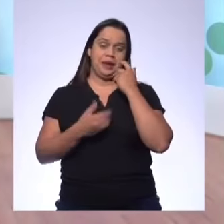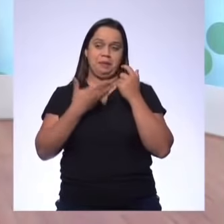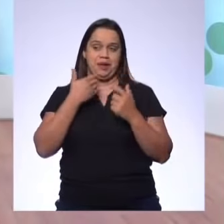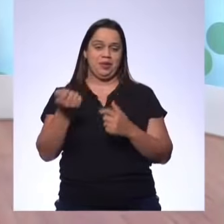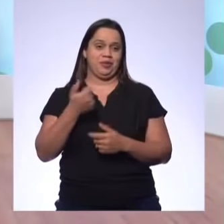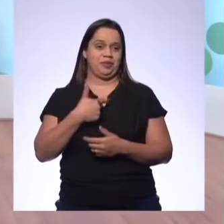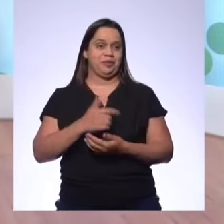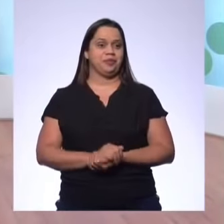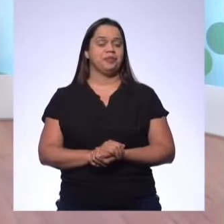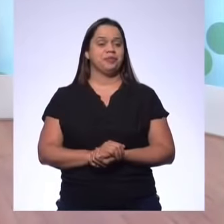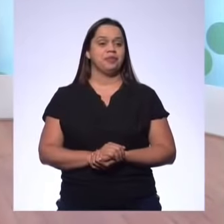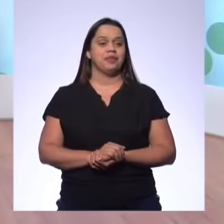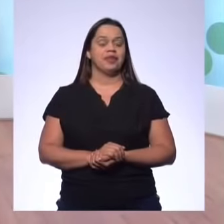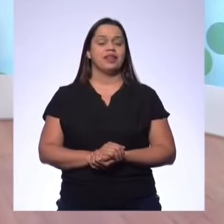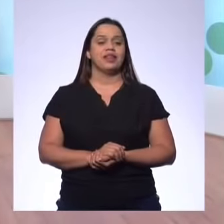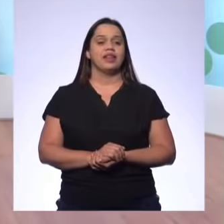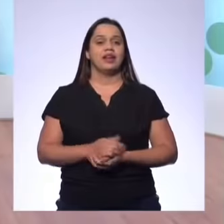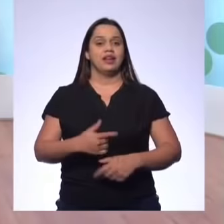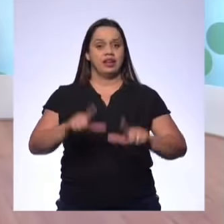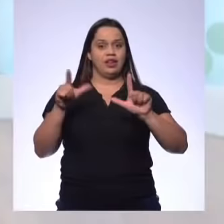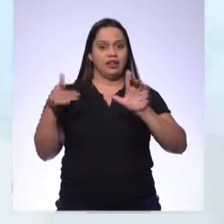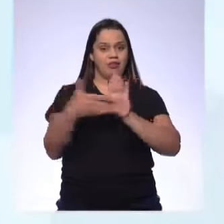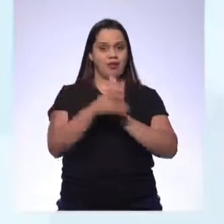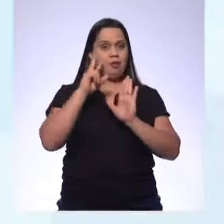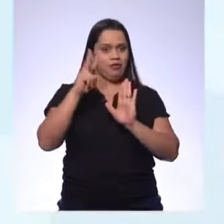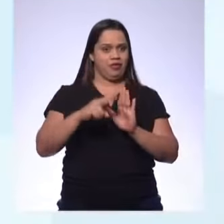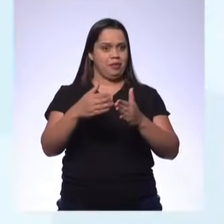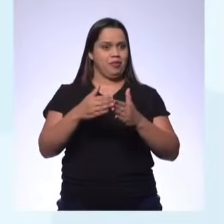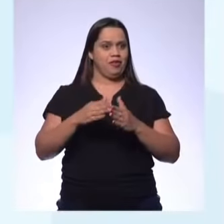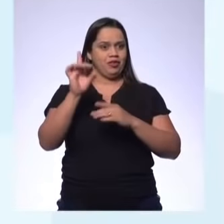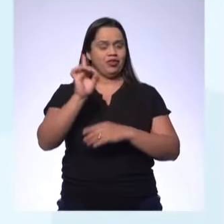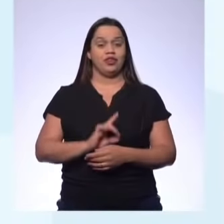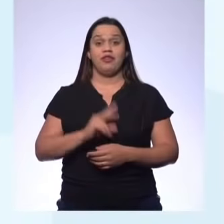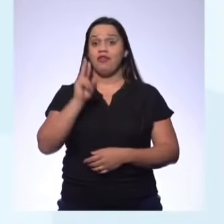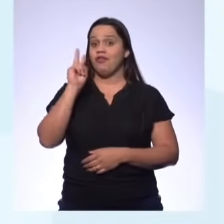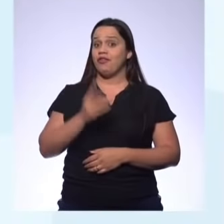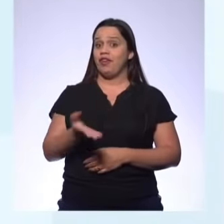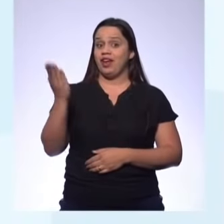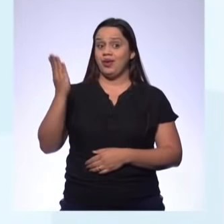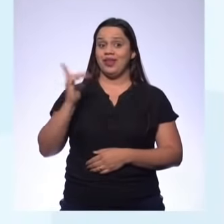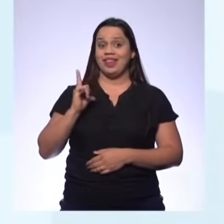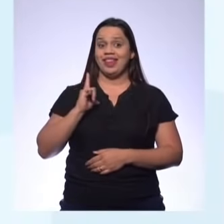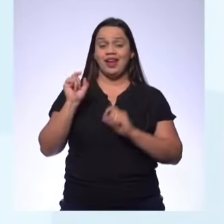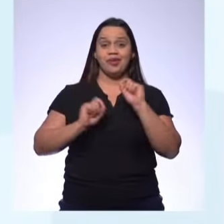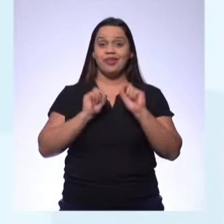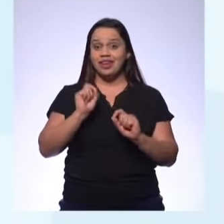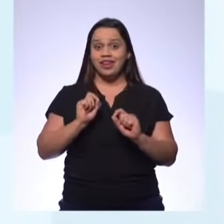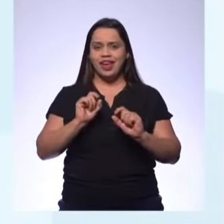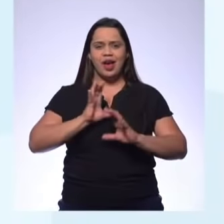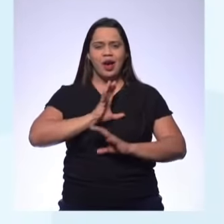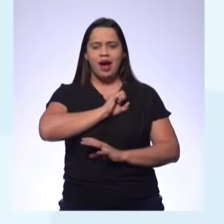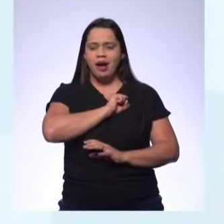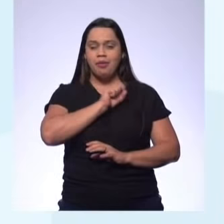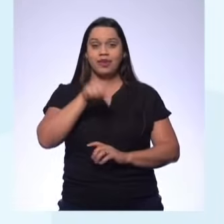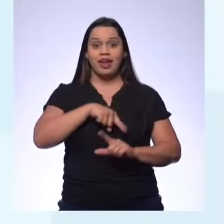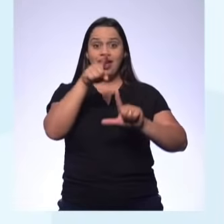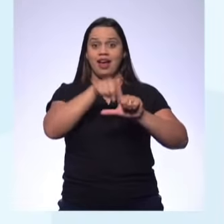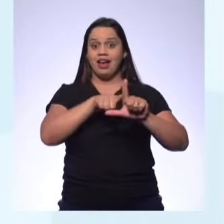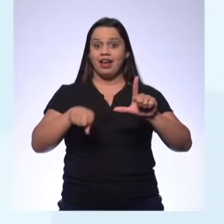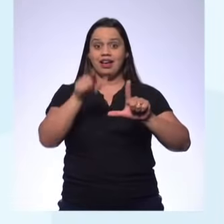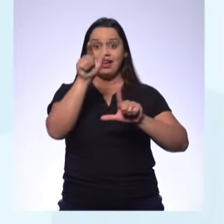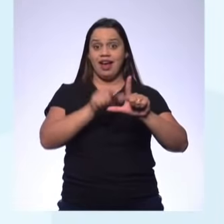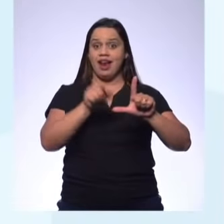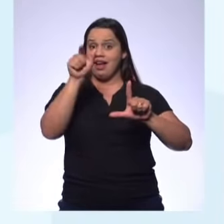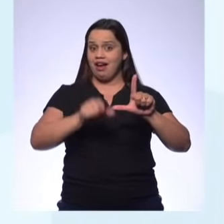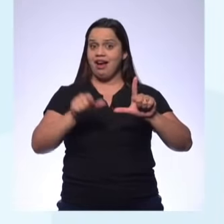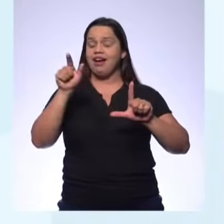Mais uma. Pode pôr esse aqui na tela. Olha aqui que nós temos aqui, gente, uma coisa que eu amo: